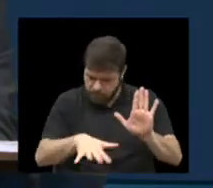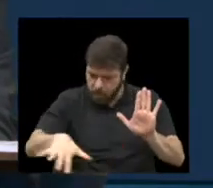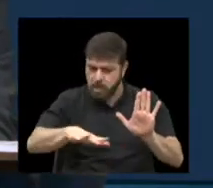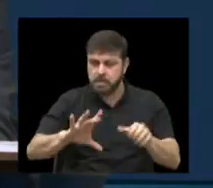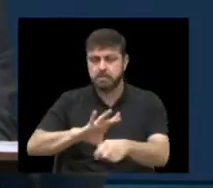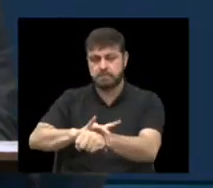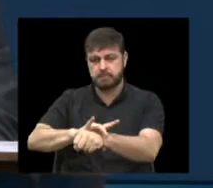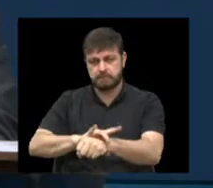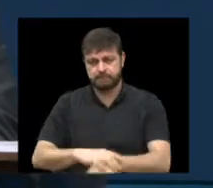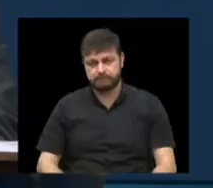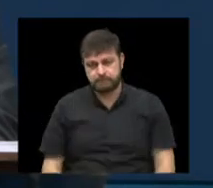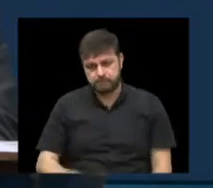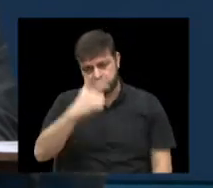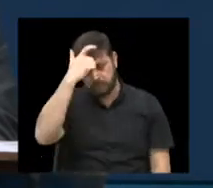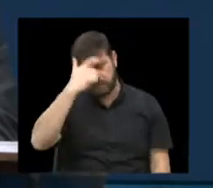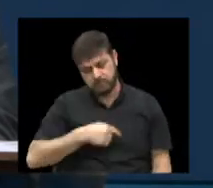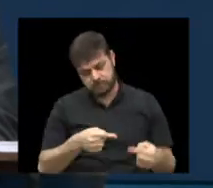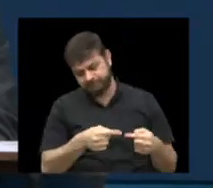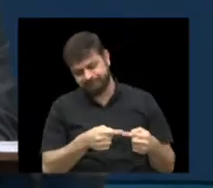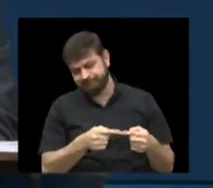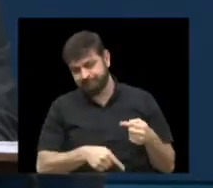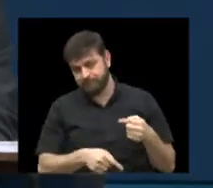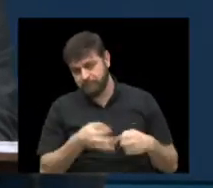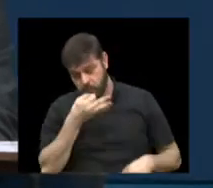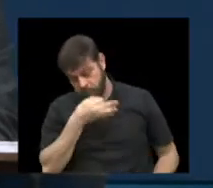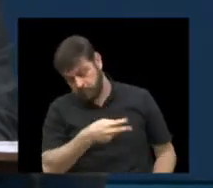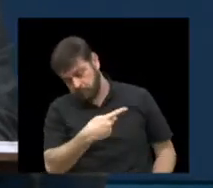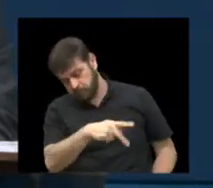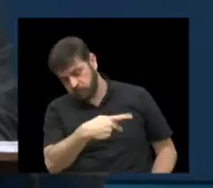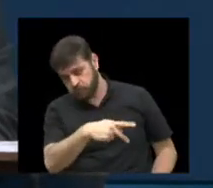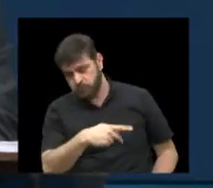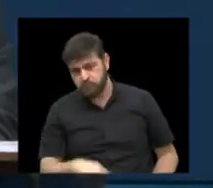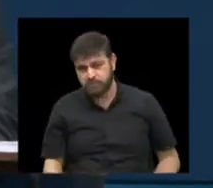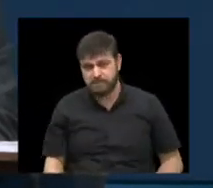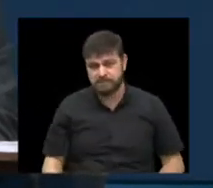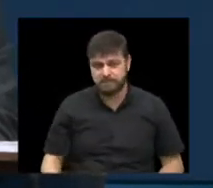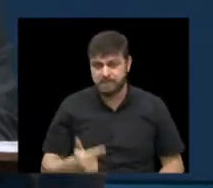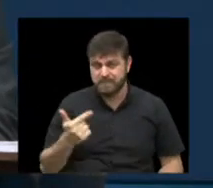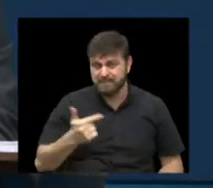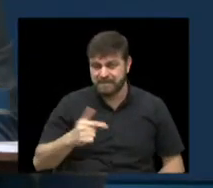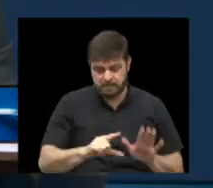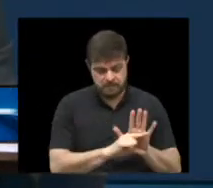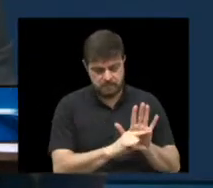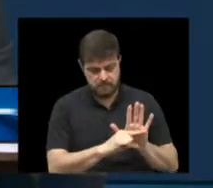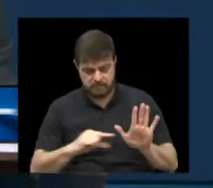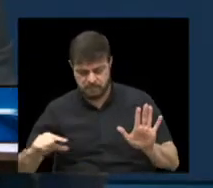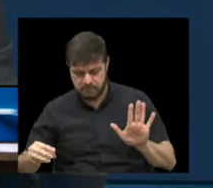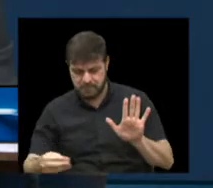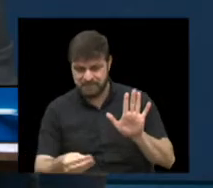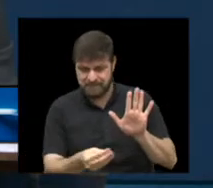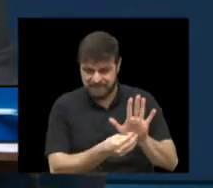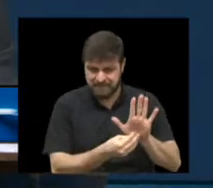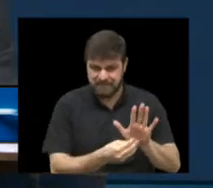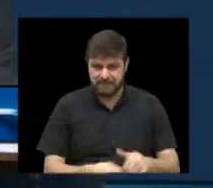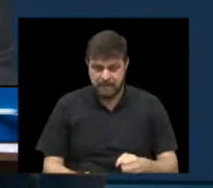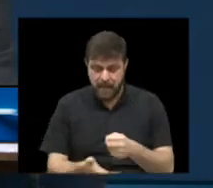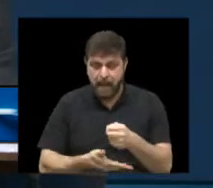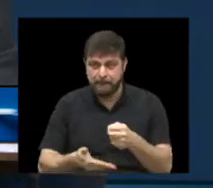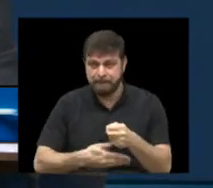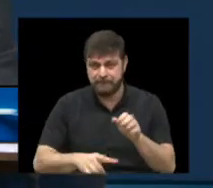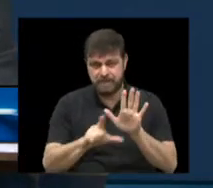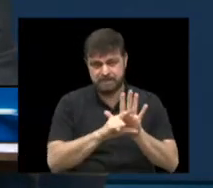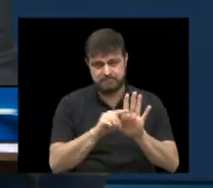ouso discordar de Vossa Excelência com relação à segunda emenda apresentada, que trata dos princípios constitucionais, que nada